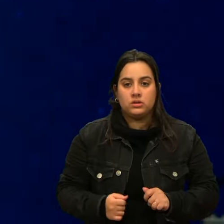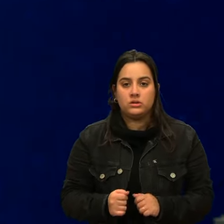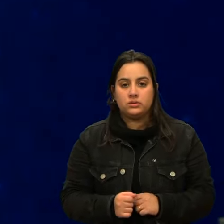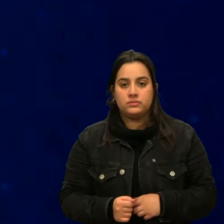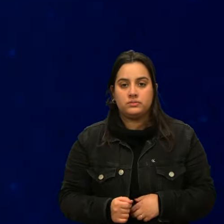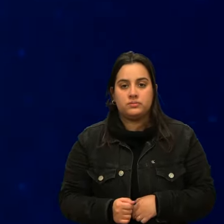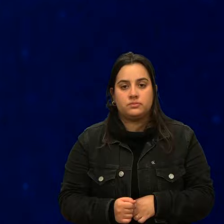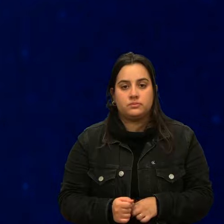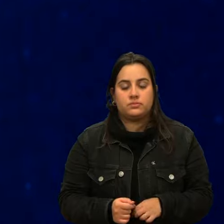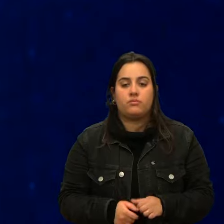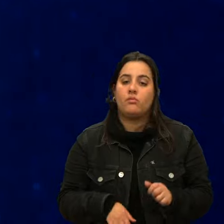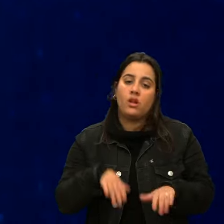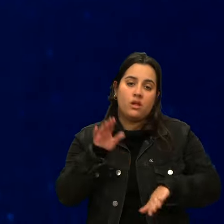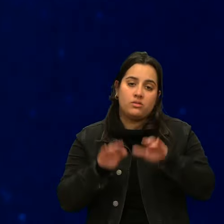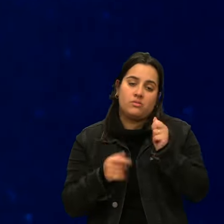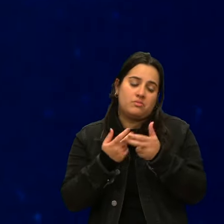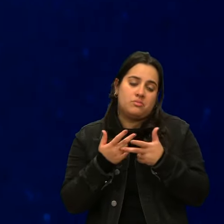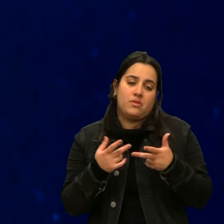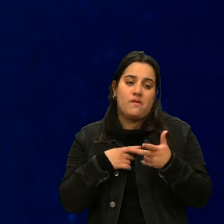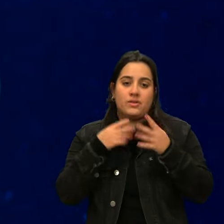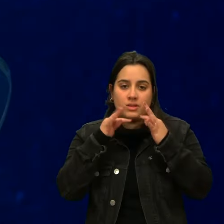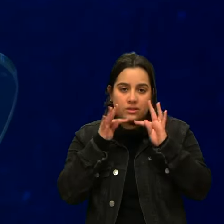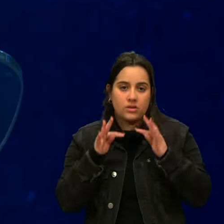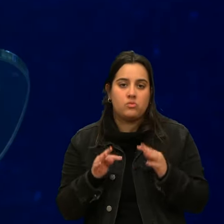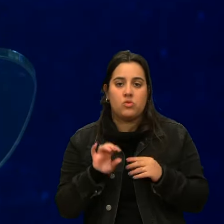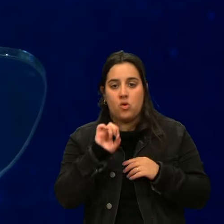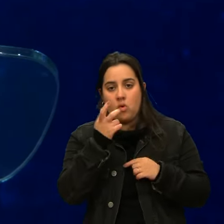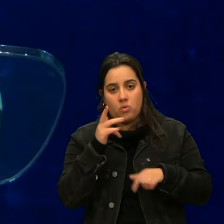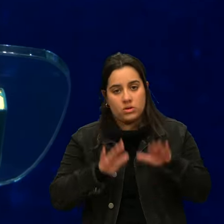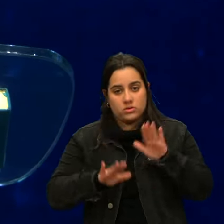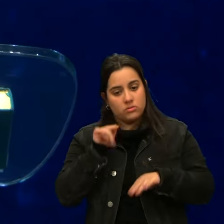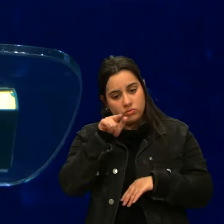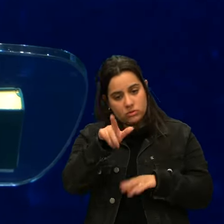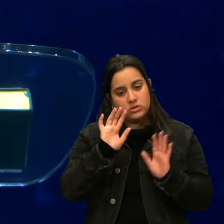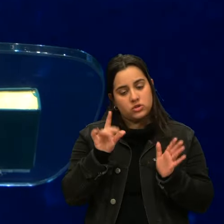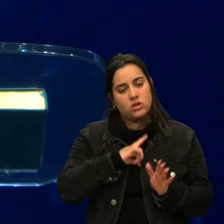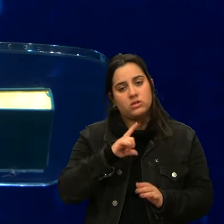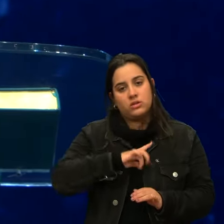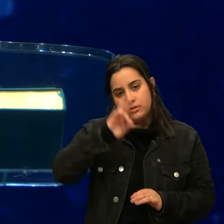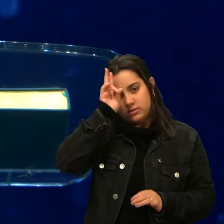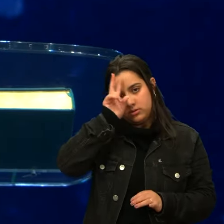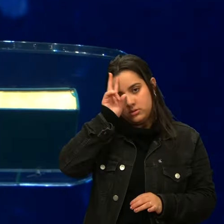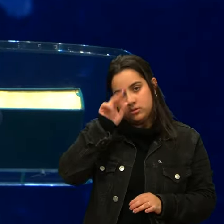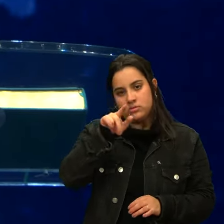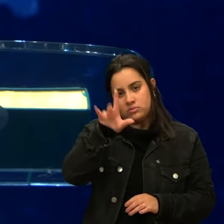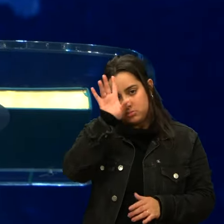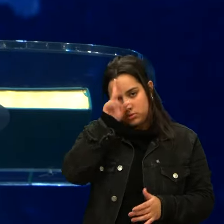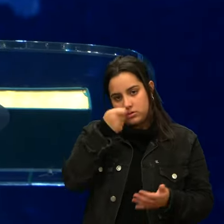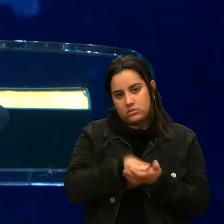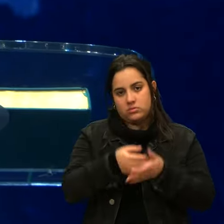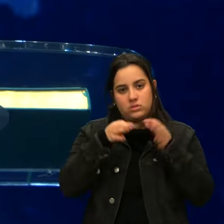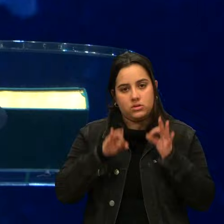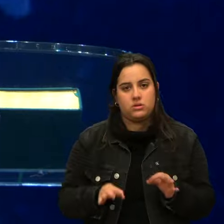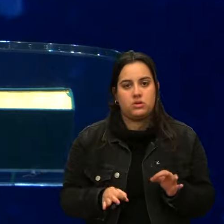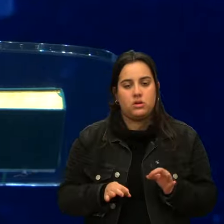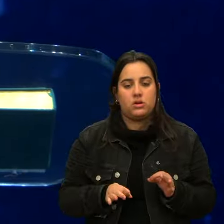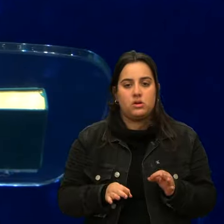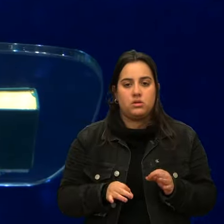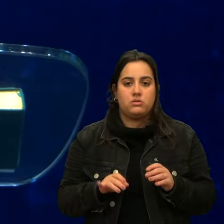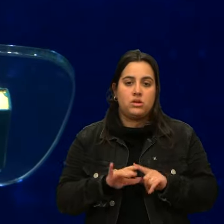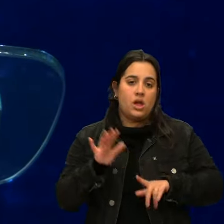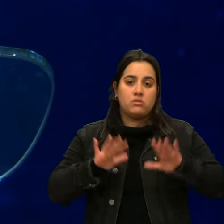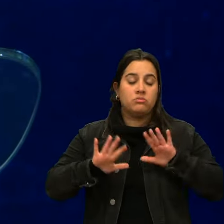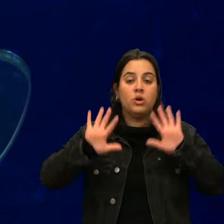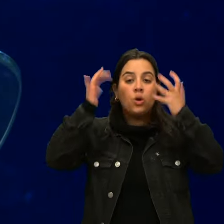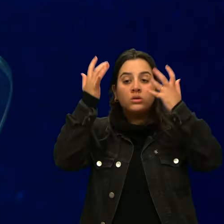vai ver esses testemunhos, ou talvez você mesmo já teve histórias onde você decidiu ser íntegro e talvez não